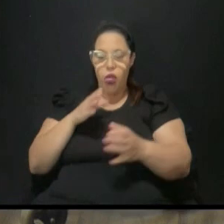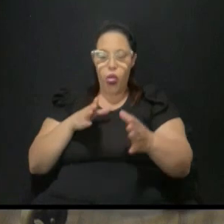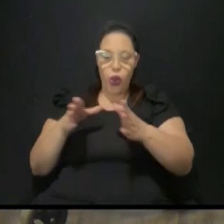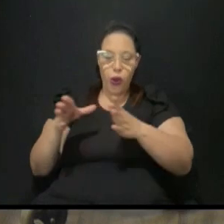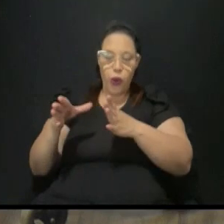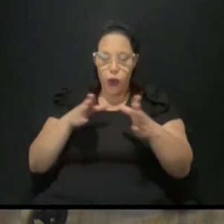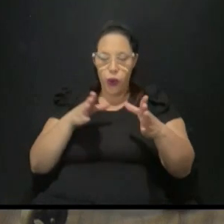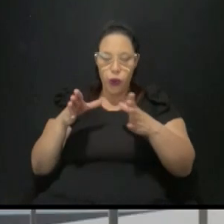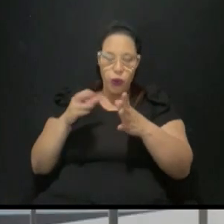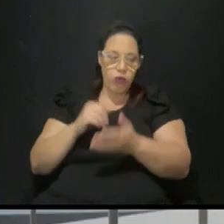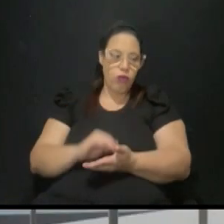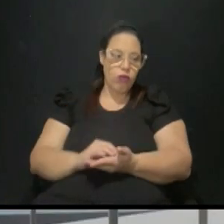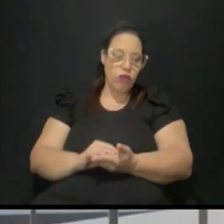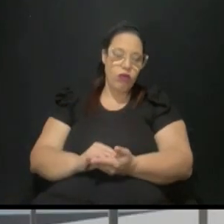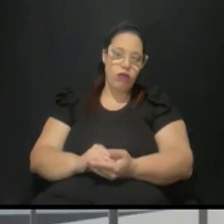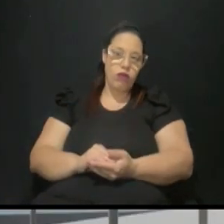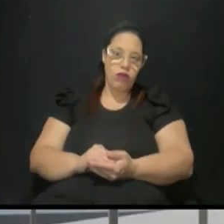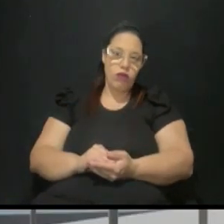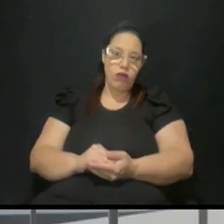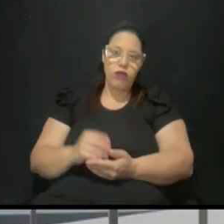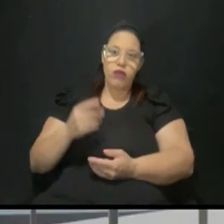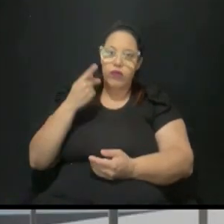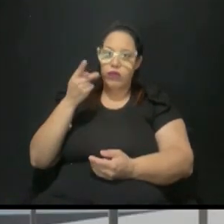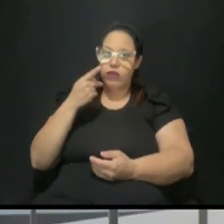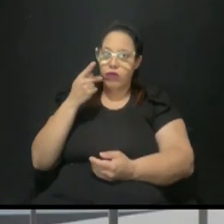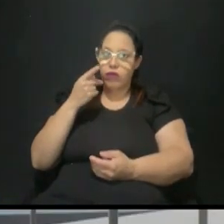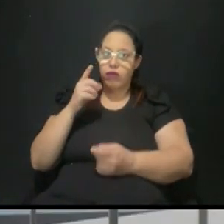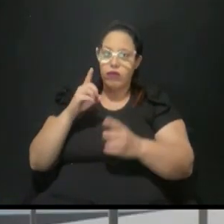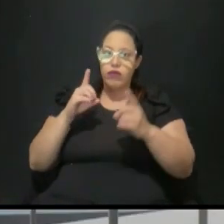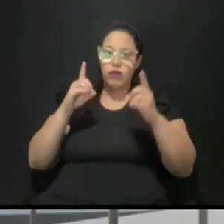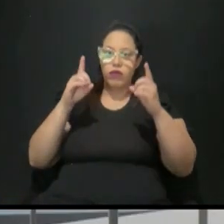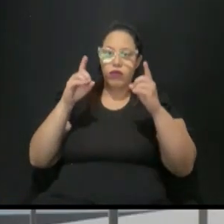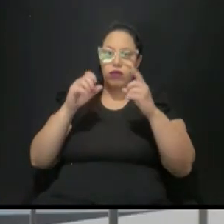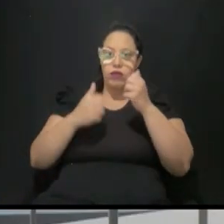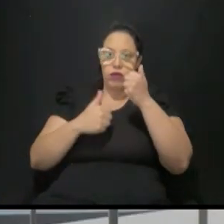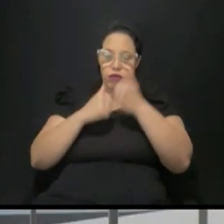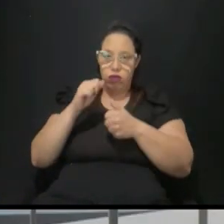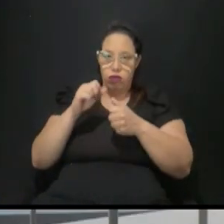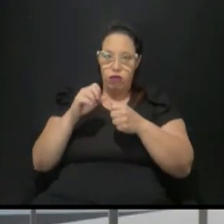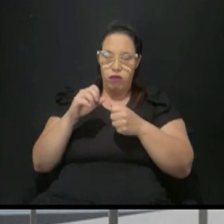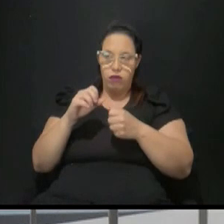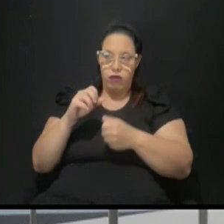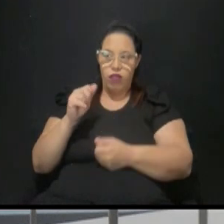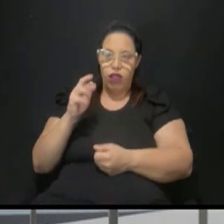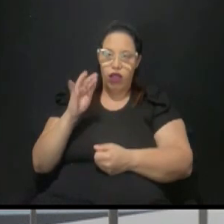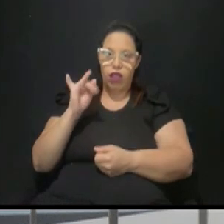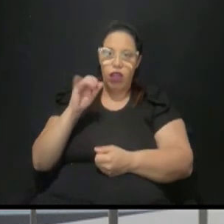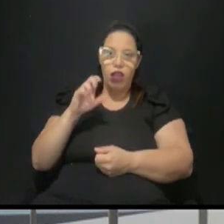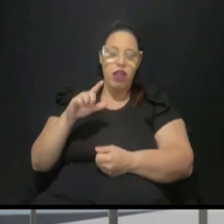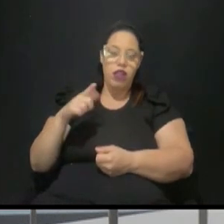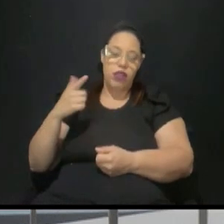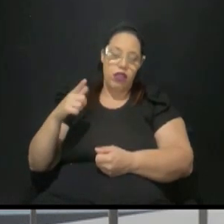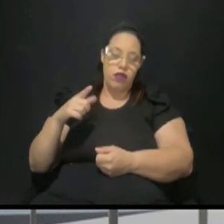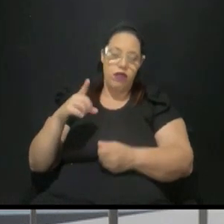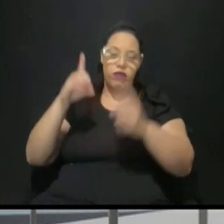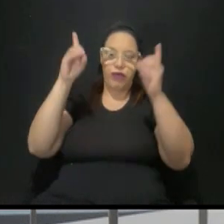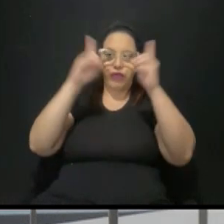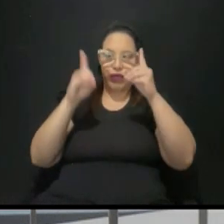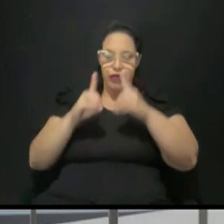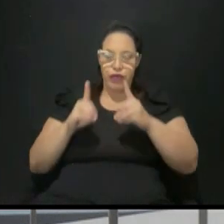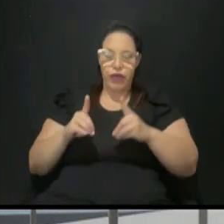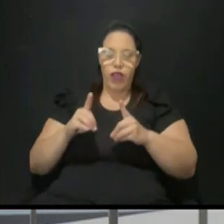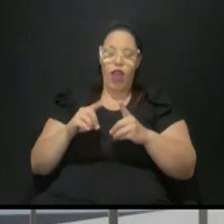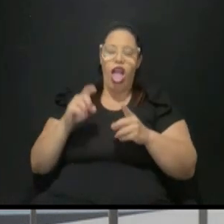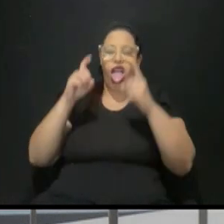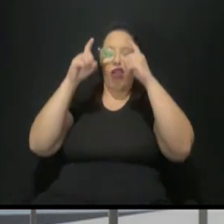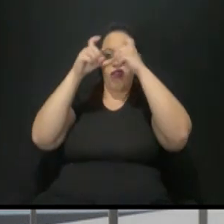quando a gente vai falar de um atleta com deficiência e o atleta que não tem deficiência, A nossa grande dificuldade, às vezes, é chegar